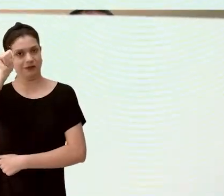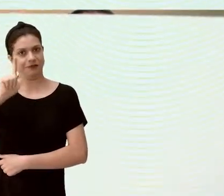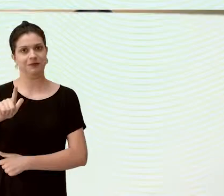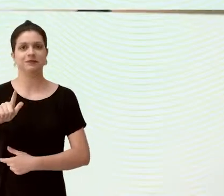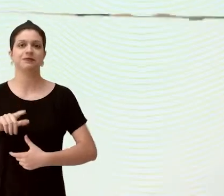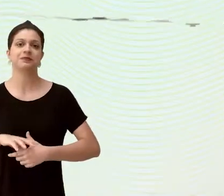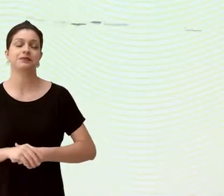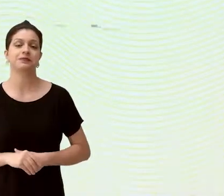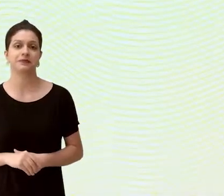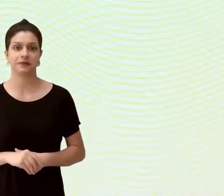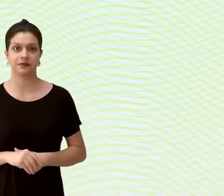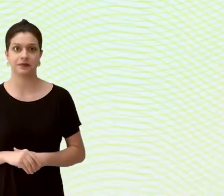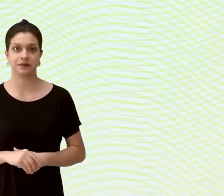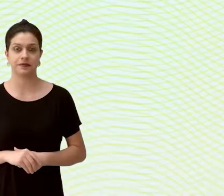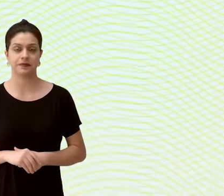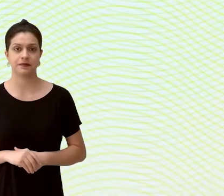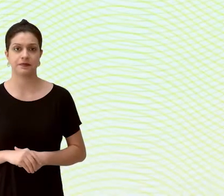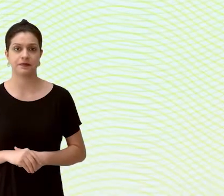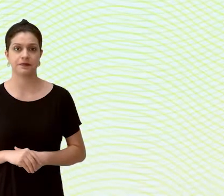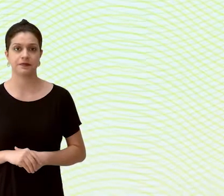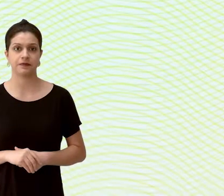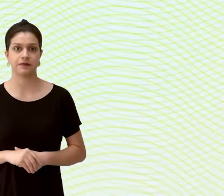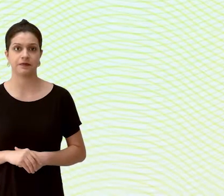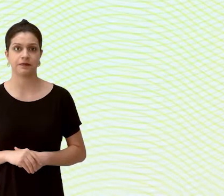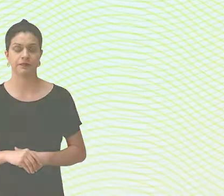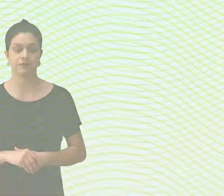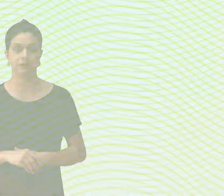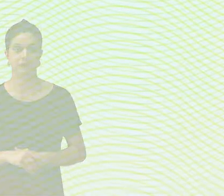Assembleia Legislativa de Mato Grosso do Sul.